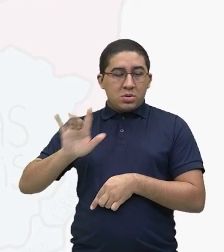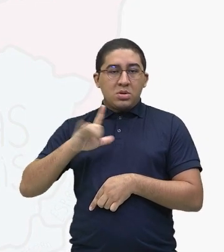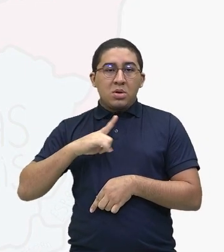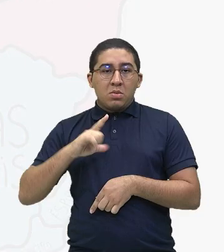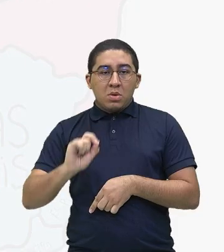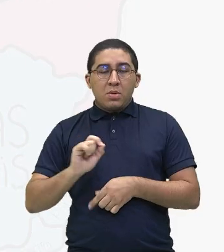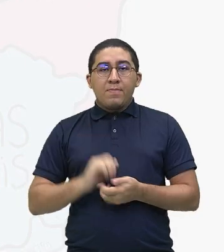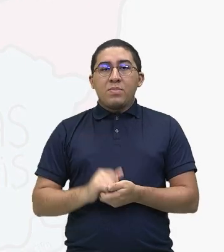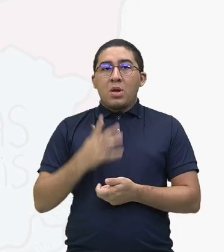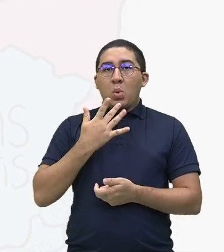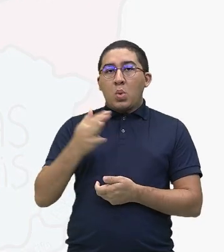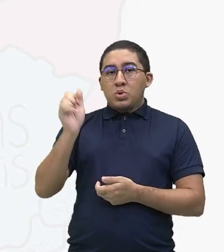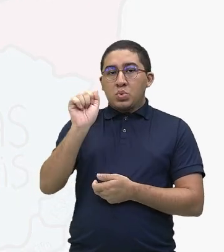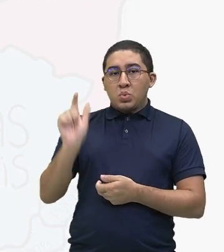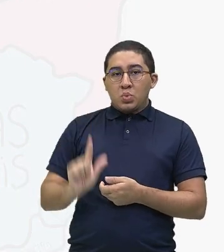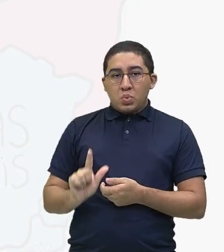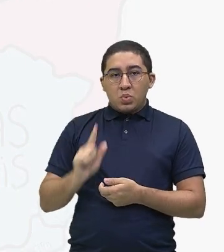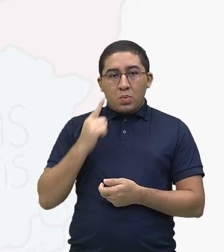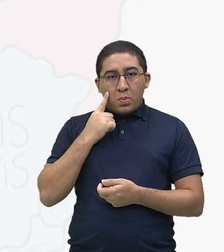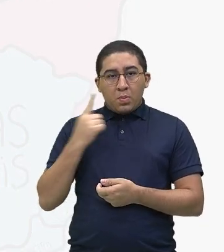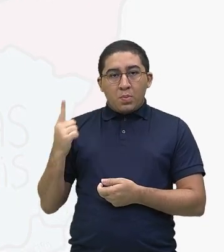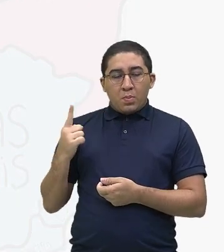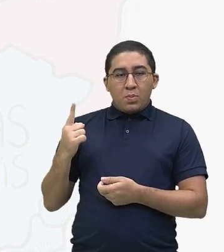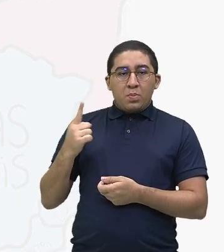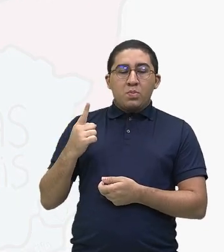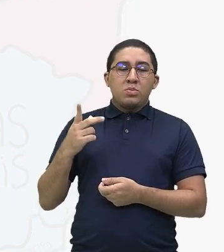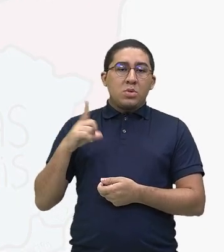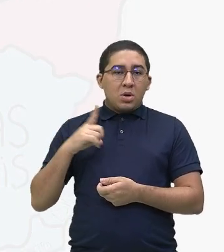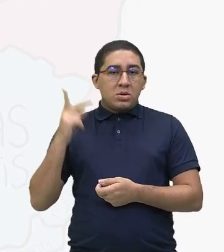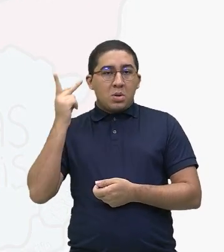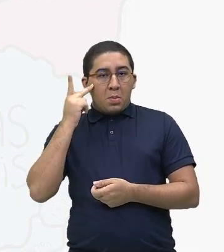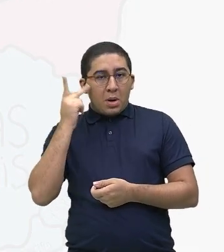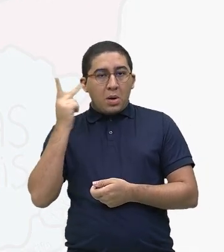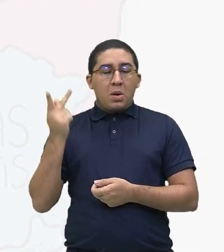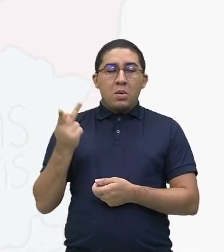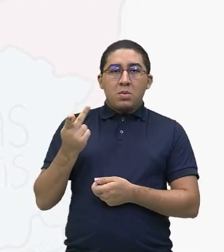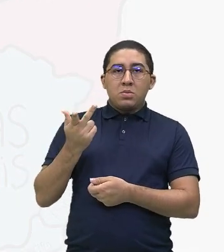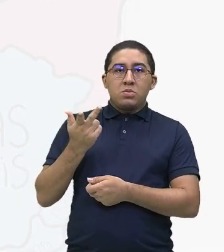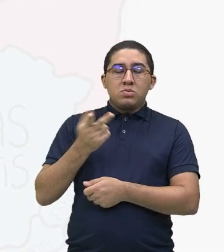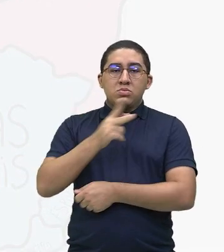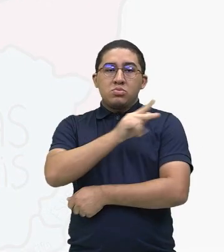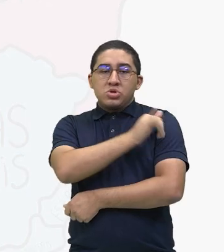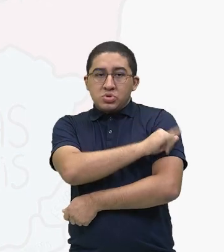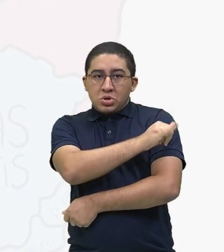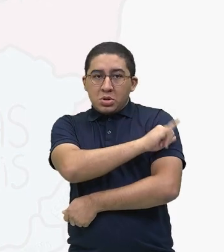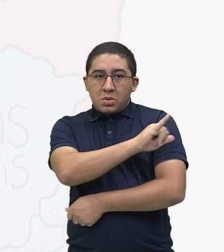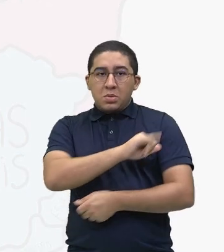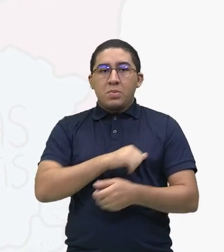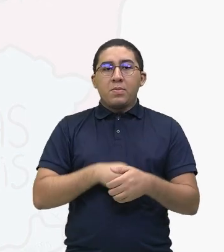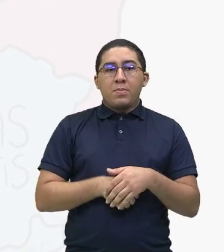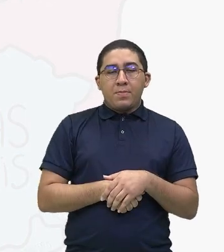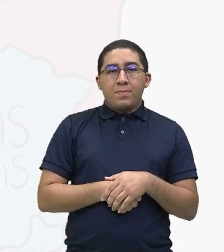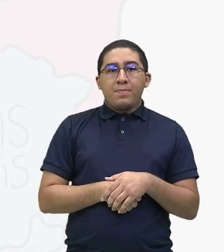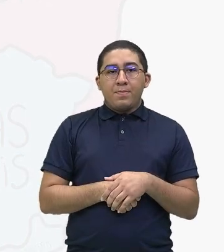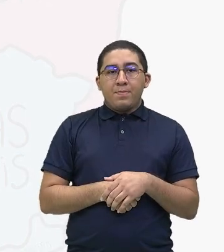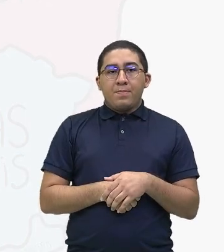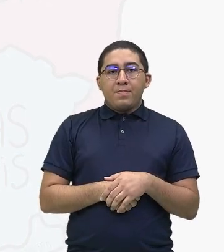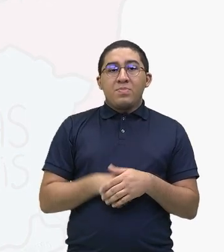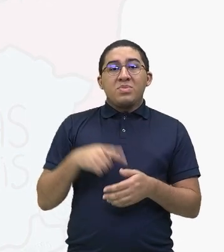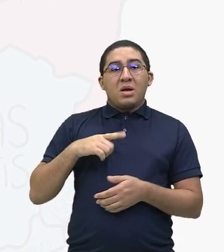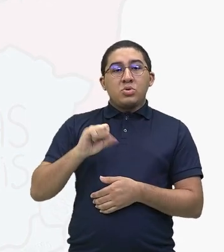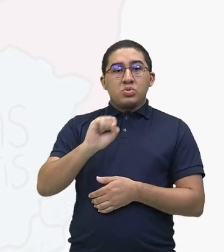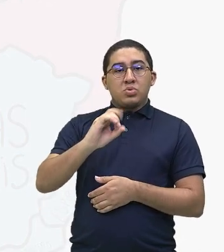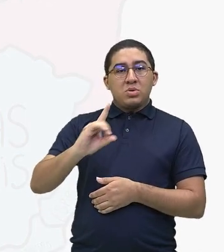com Minas Gerais, São Paulo, Rio de Janeiro, eu vou ter o quê? Eu vou ter a região sudeste.